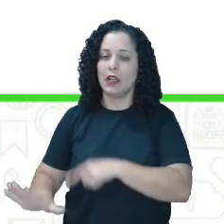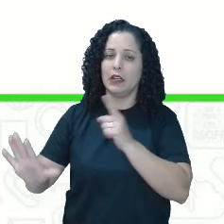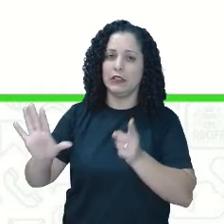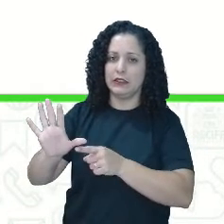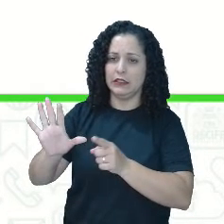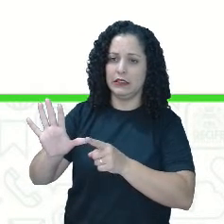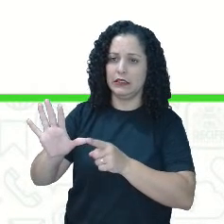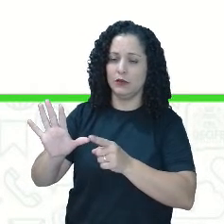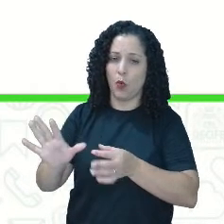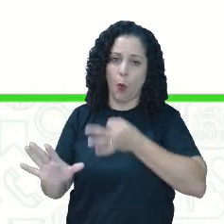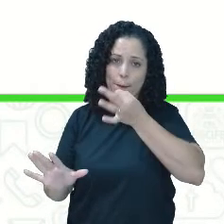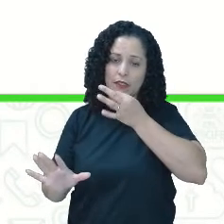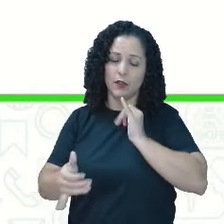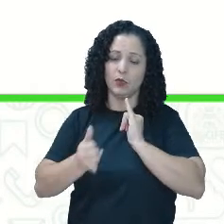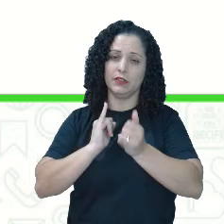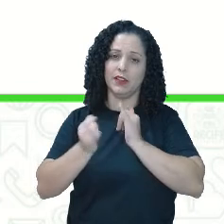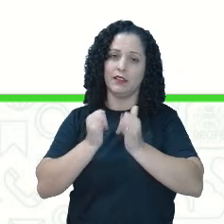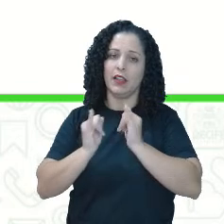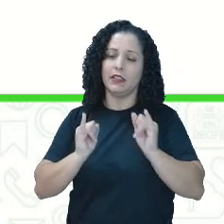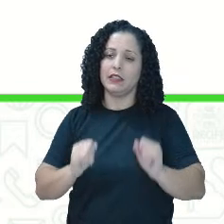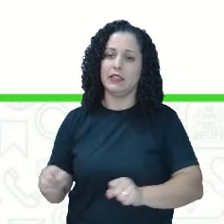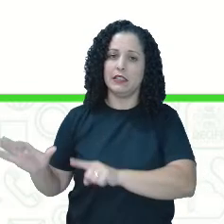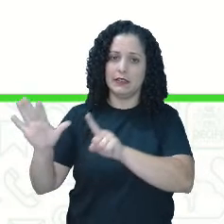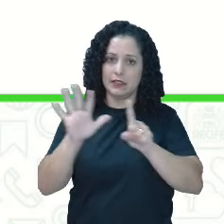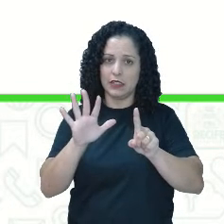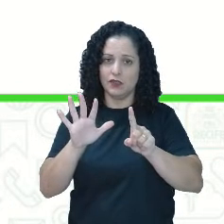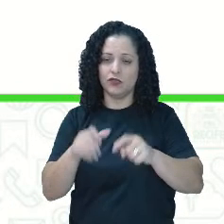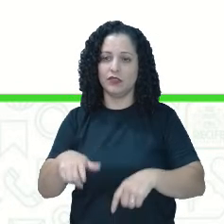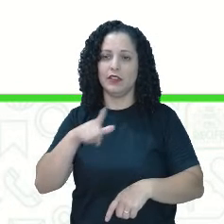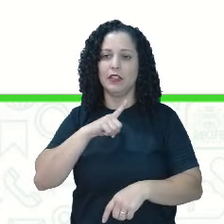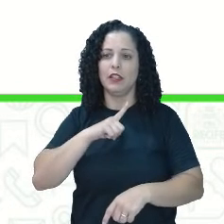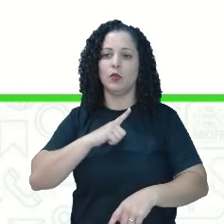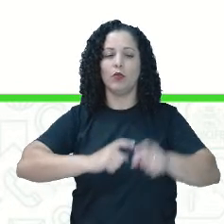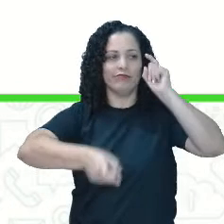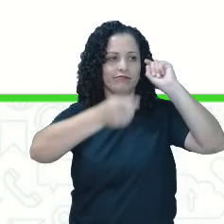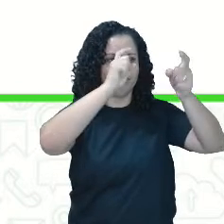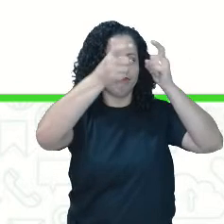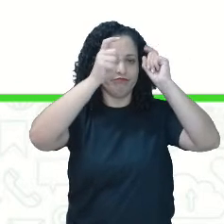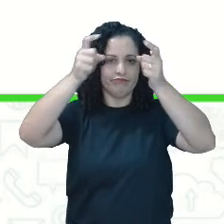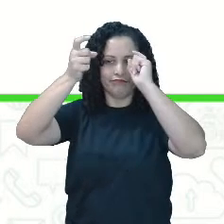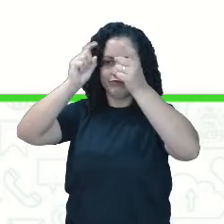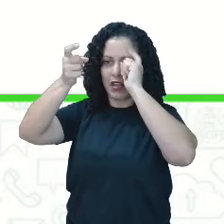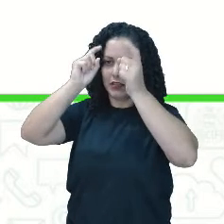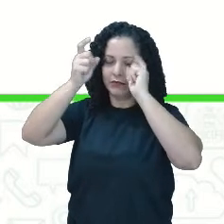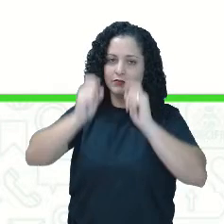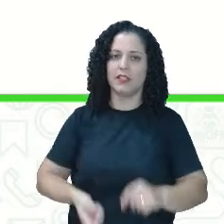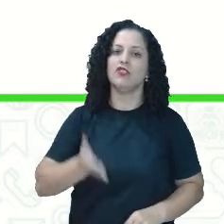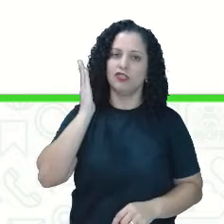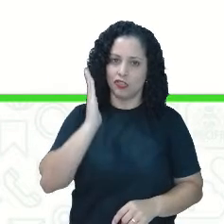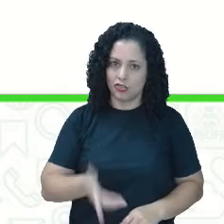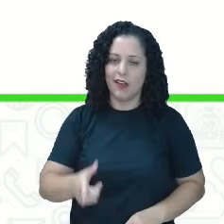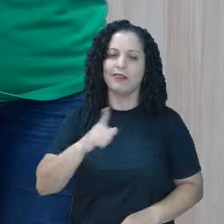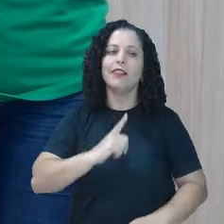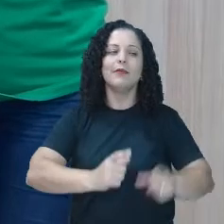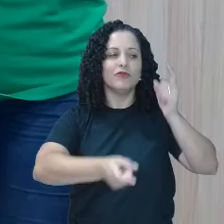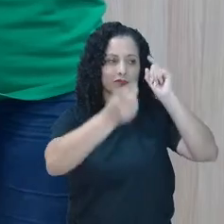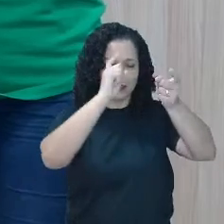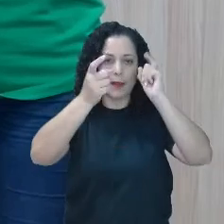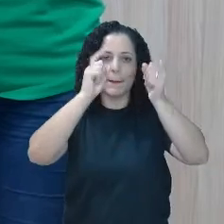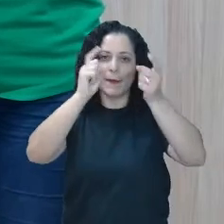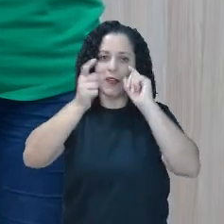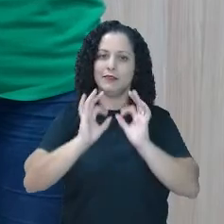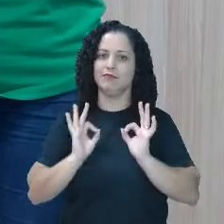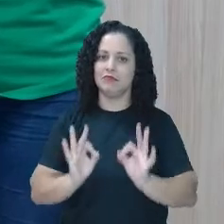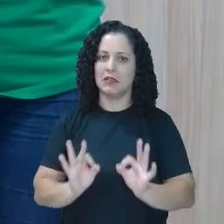de internet e também temos o debate regrado. Já fizemos debate regrado, tá certo?